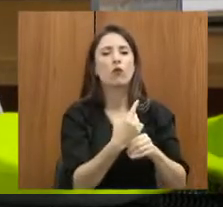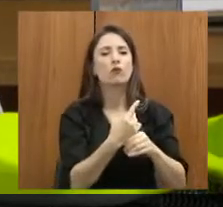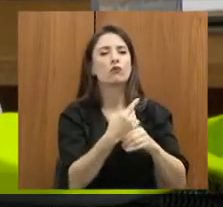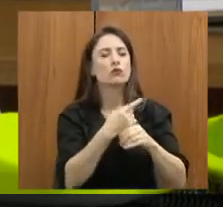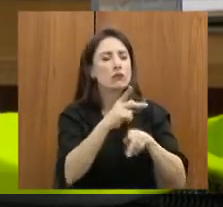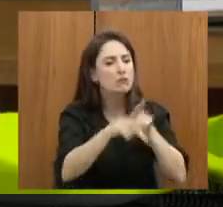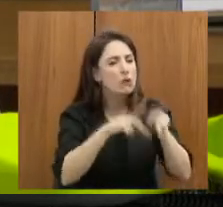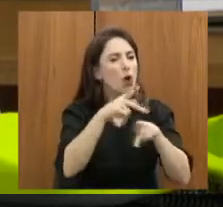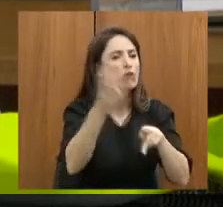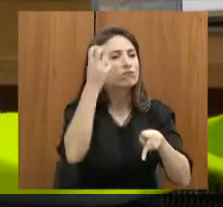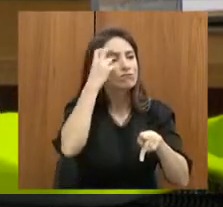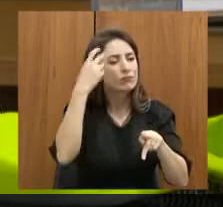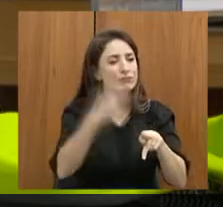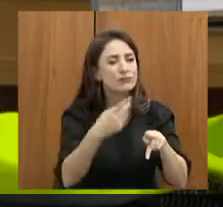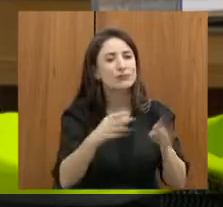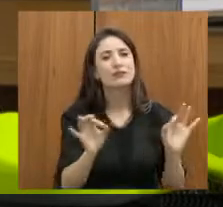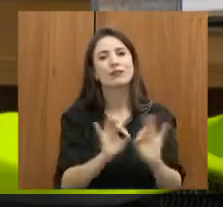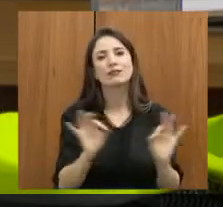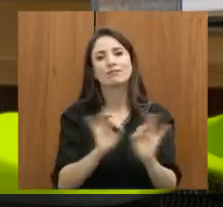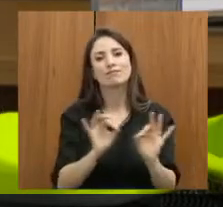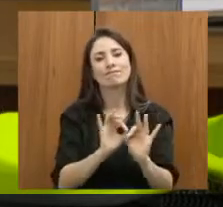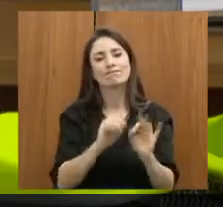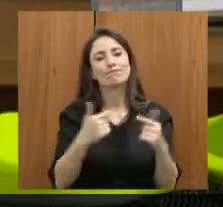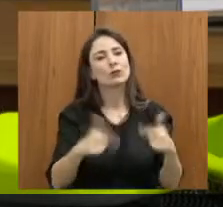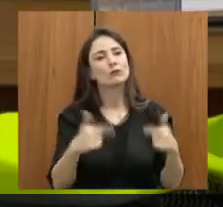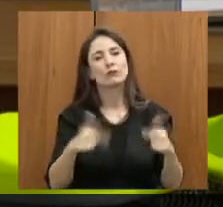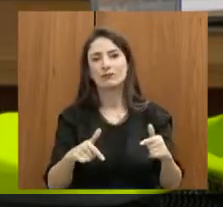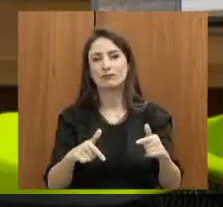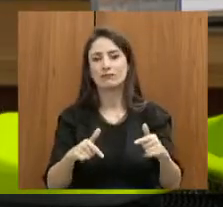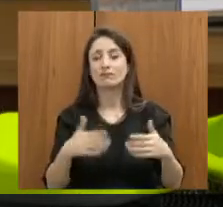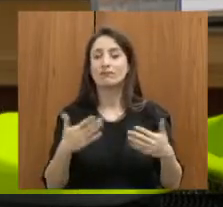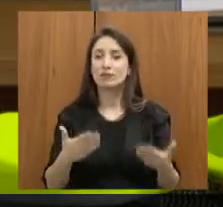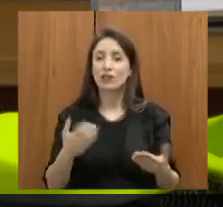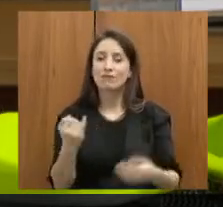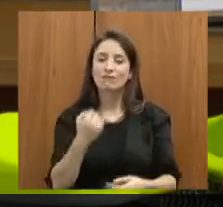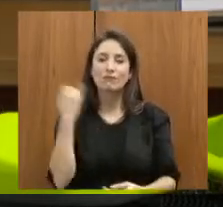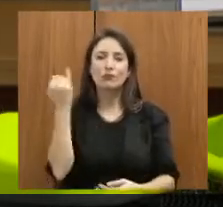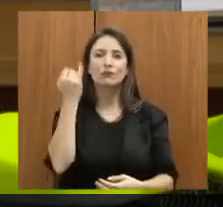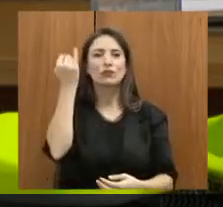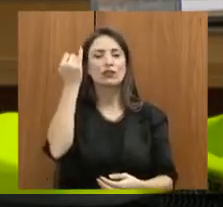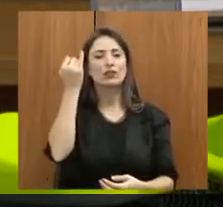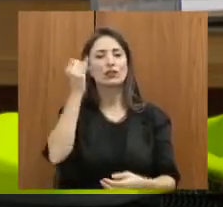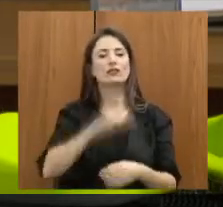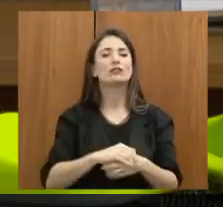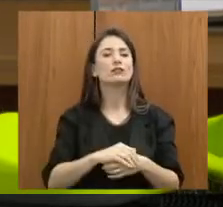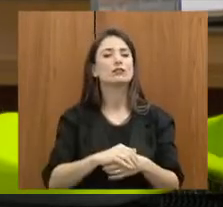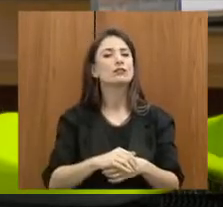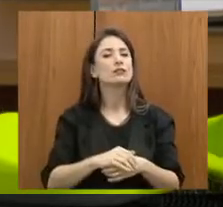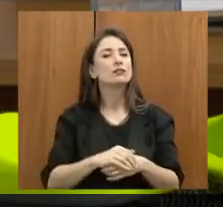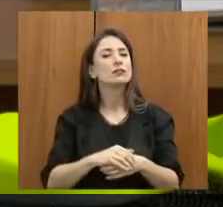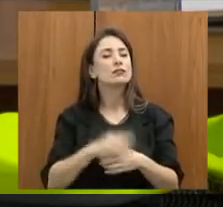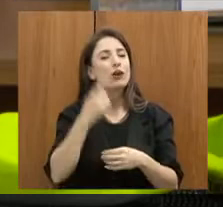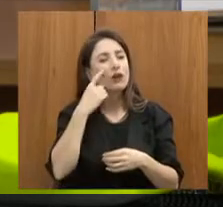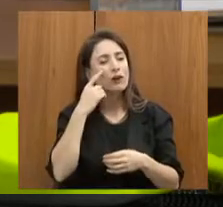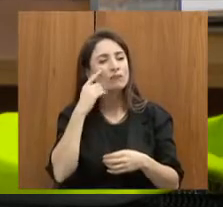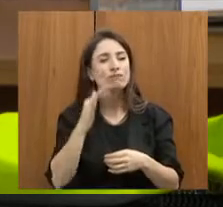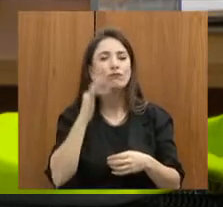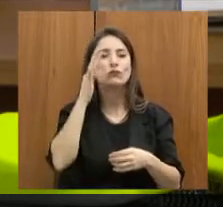bom então é muito importante amanhã os jovens de terreiro